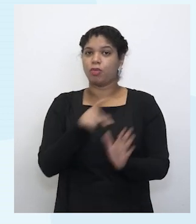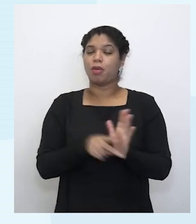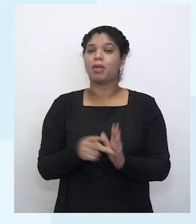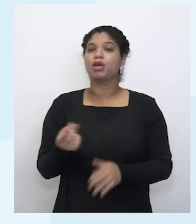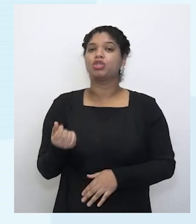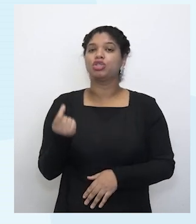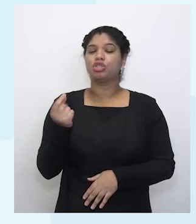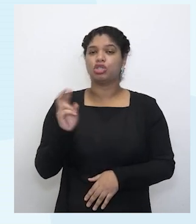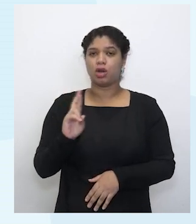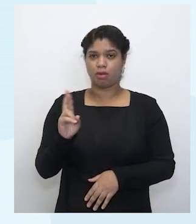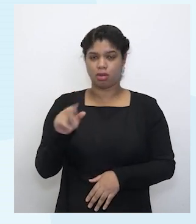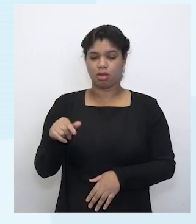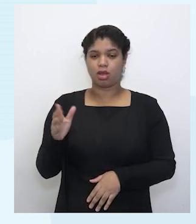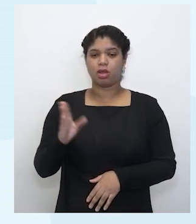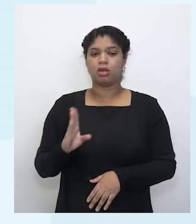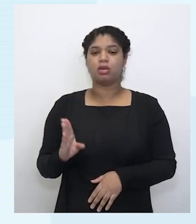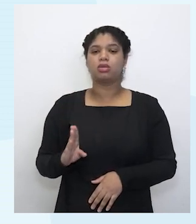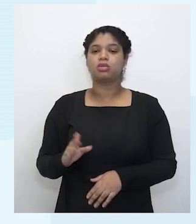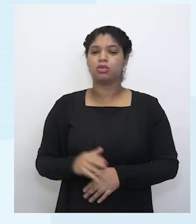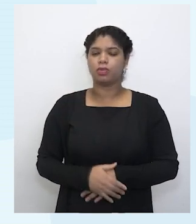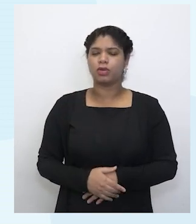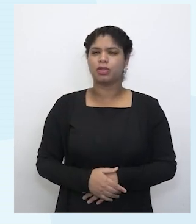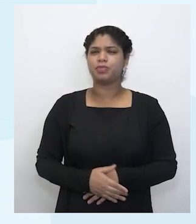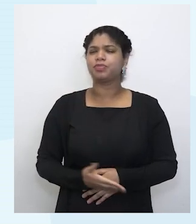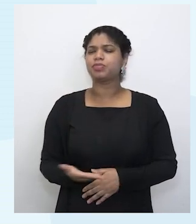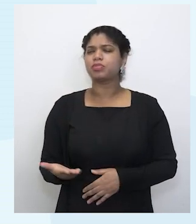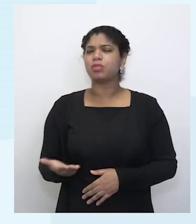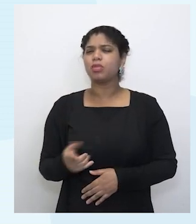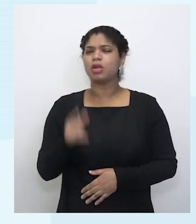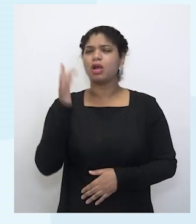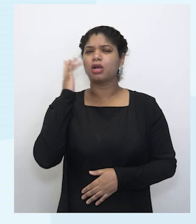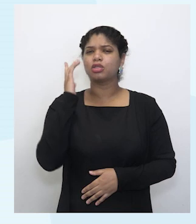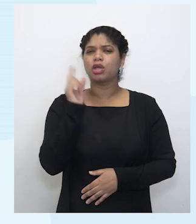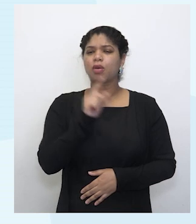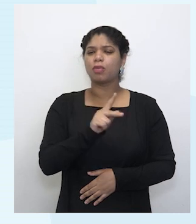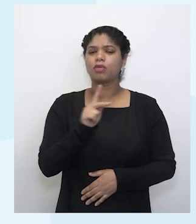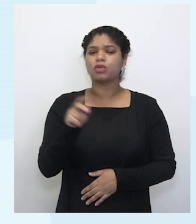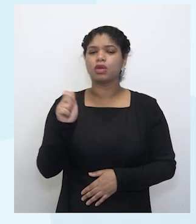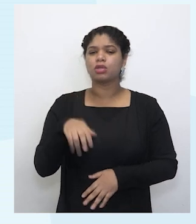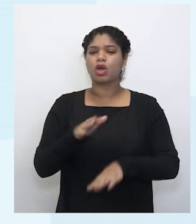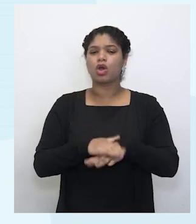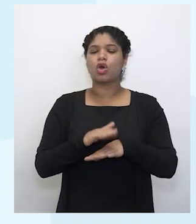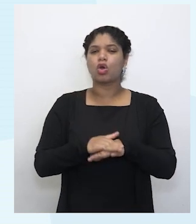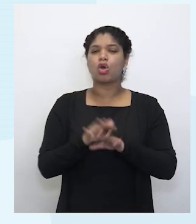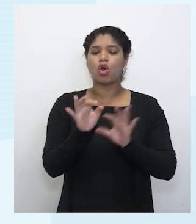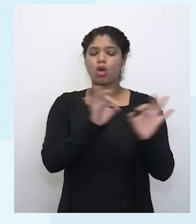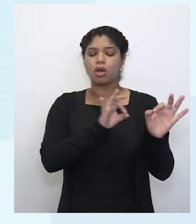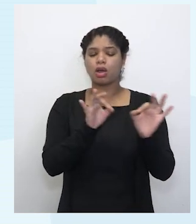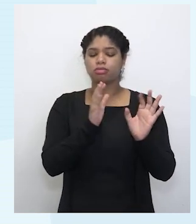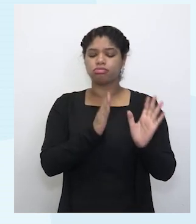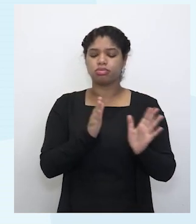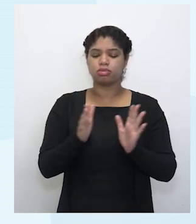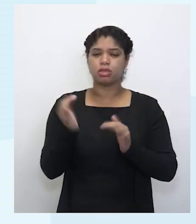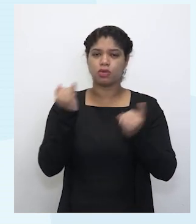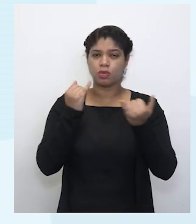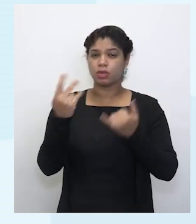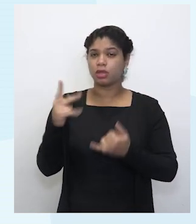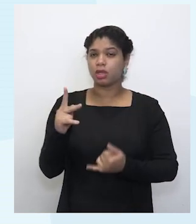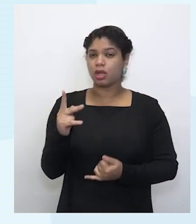monetário brasileiro, de que forma os professores podem sistematizar as informações trazidas por